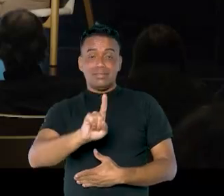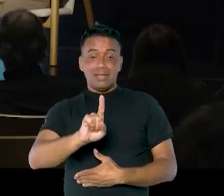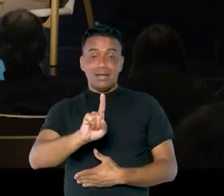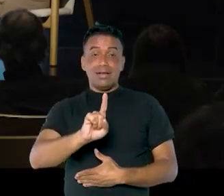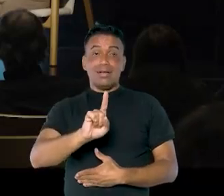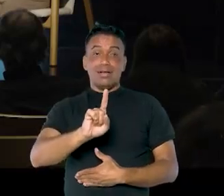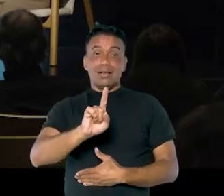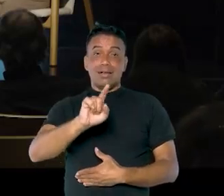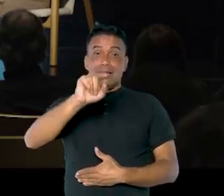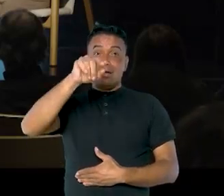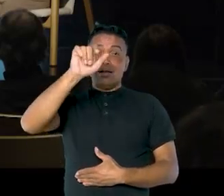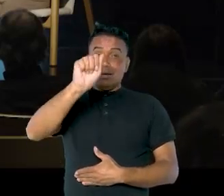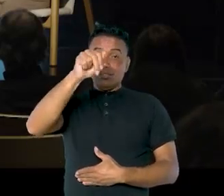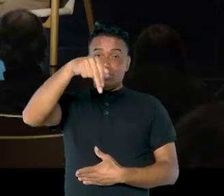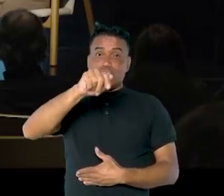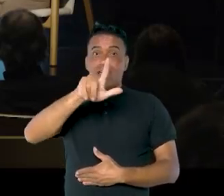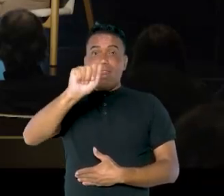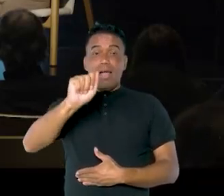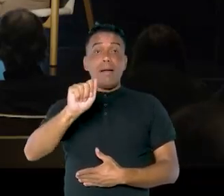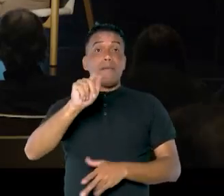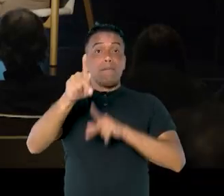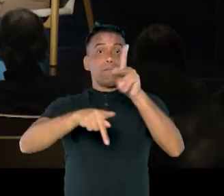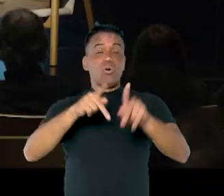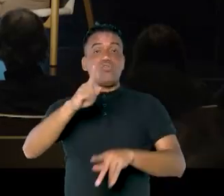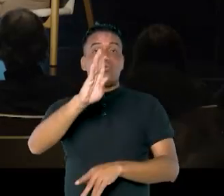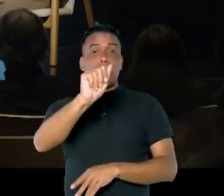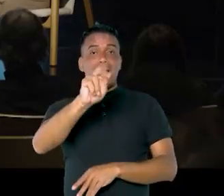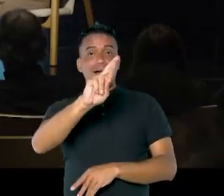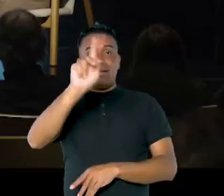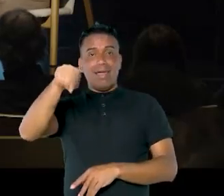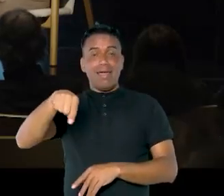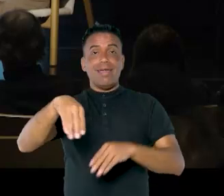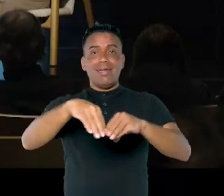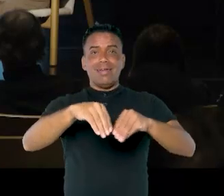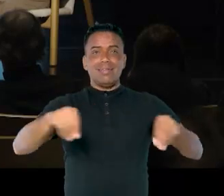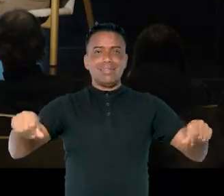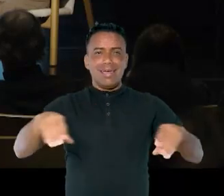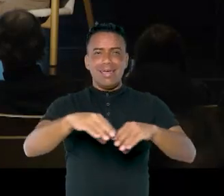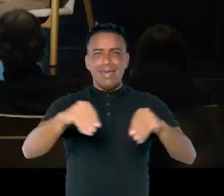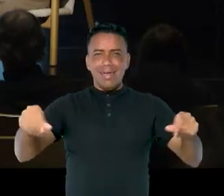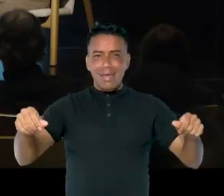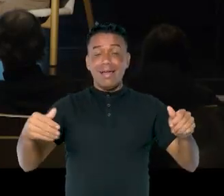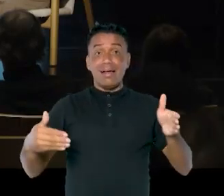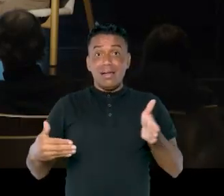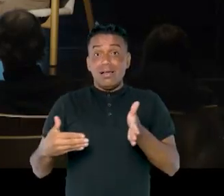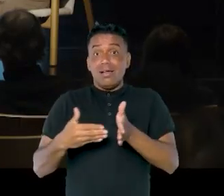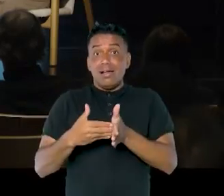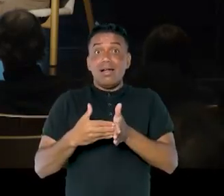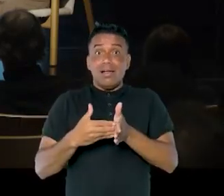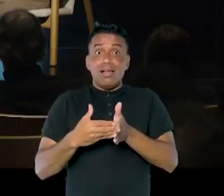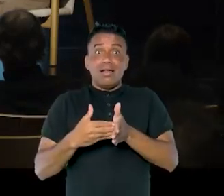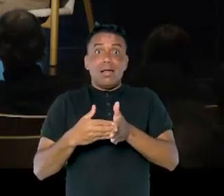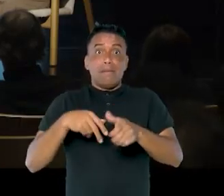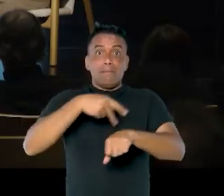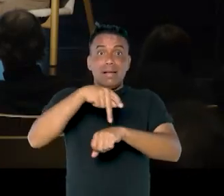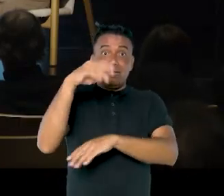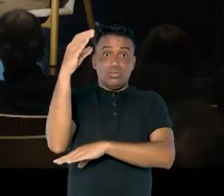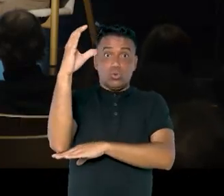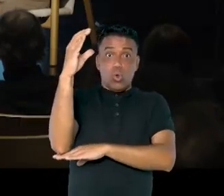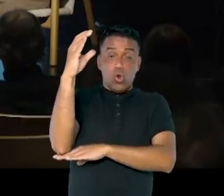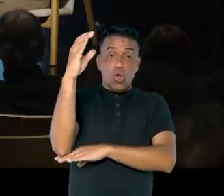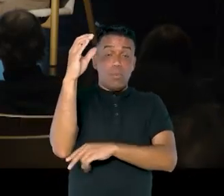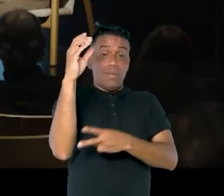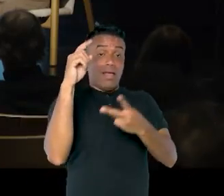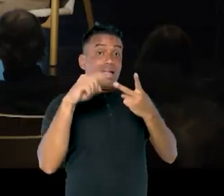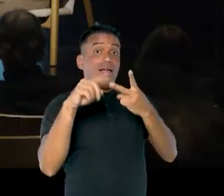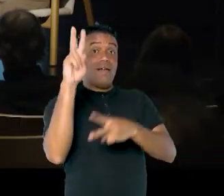Baré, e eu sou da terra indígena Cuecuamarabitana, fronteira Colômbia e Venezuela. Então, eu sou da